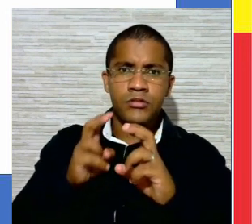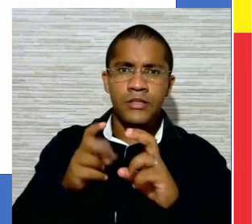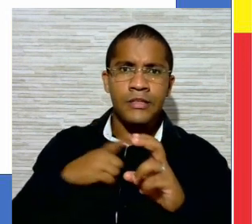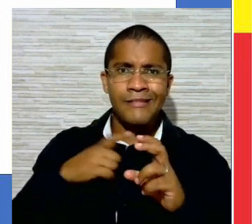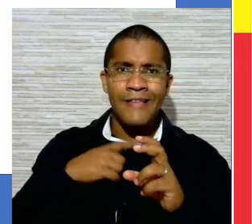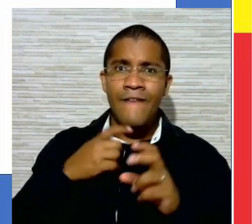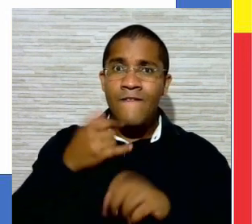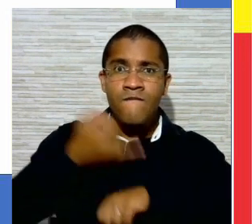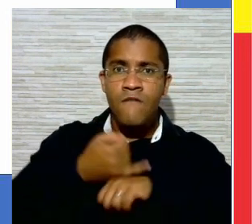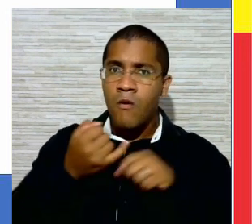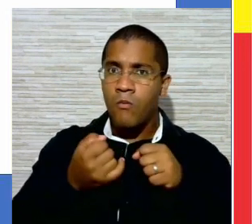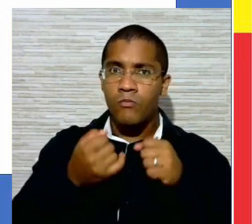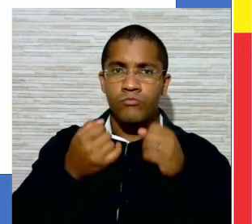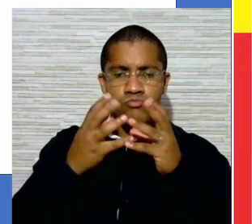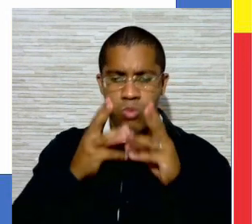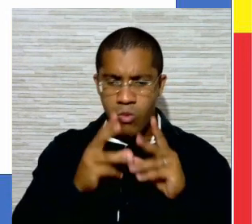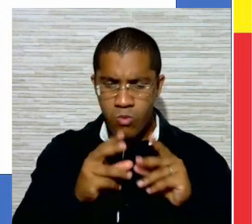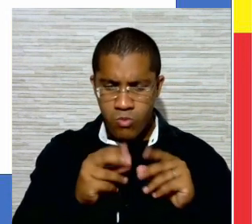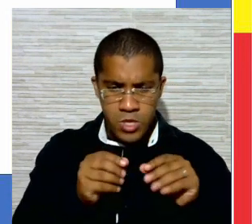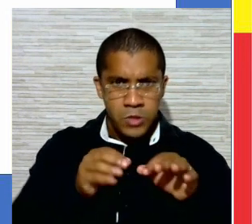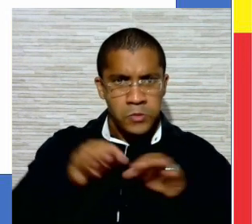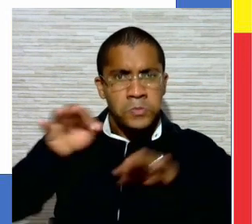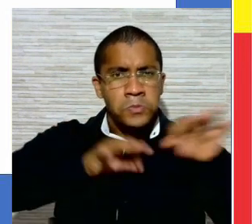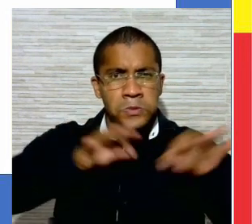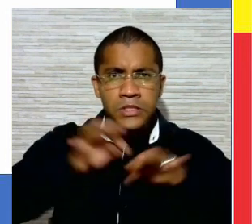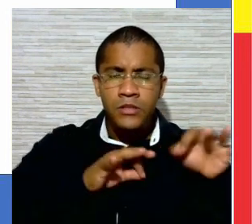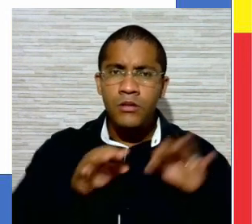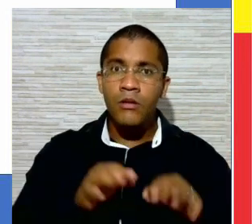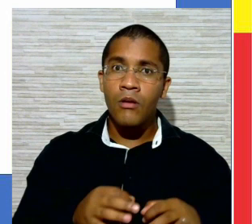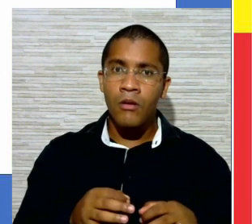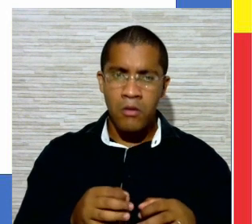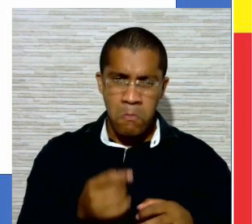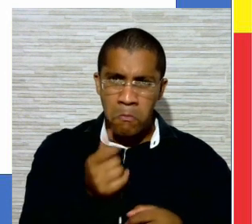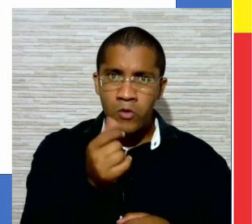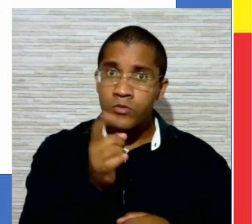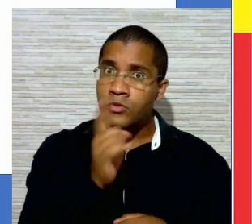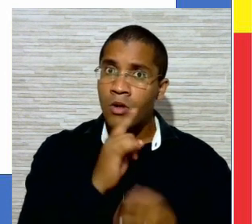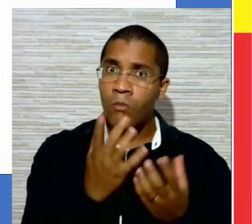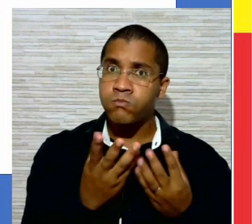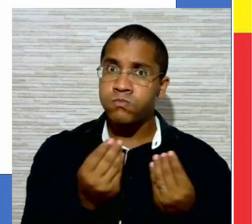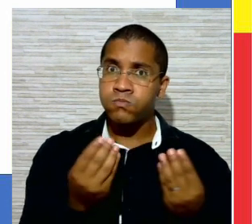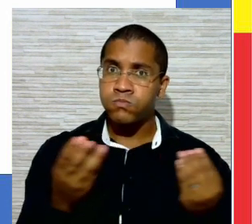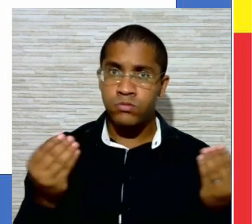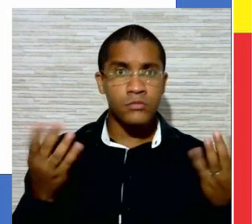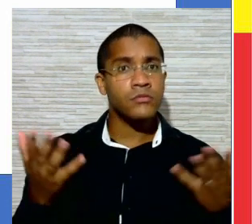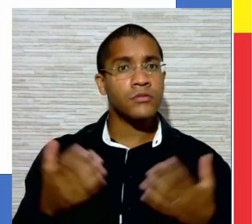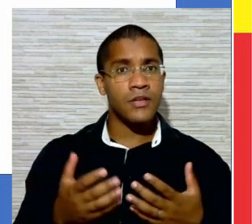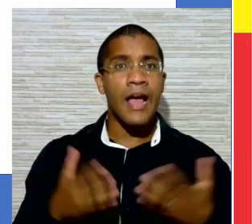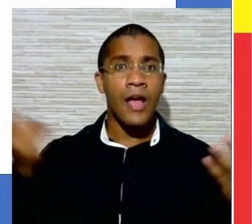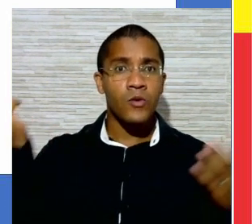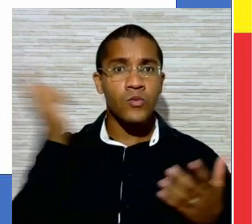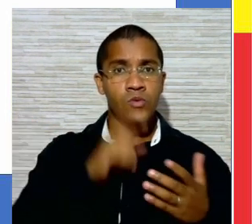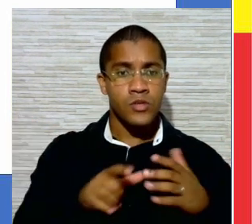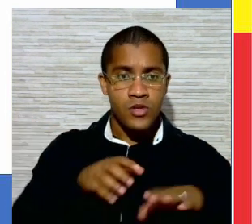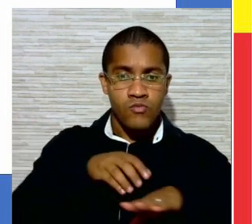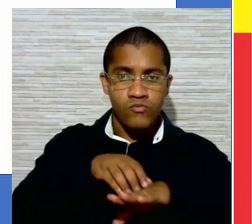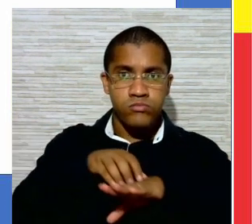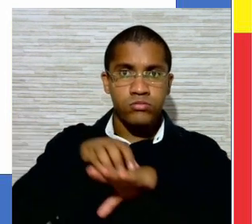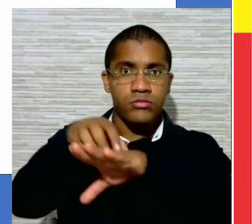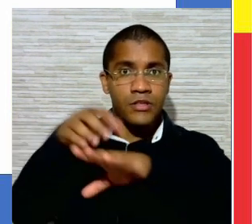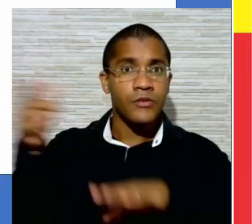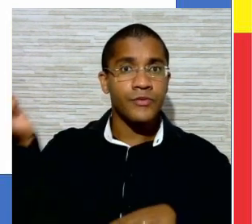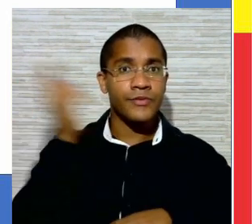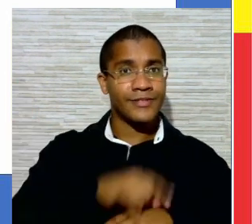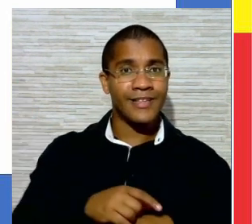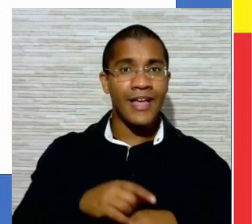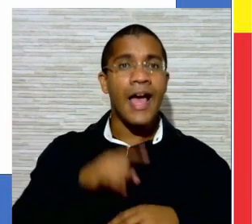com muito aço, com muito ferro derretido. E isso foi muito importante agora para o homem se deslocar no espaço. Então